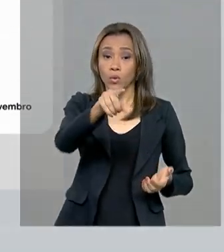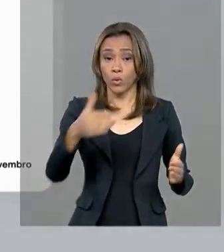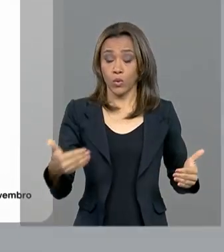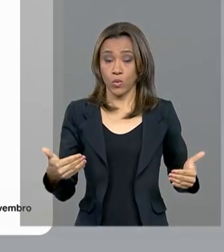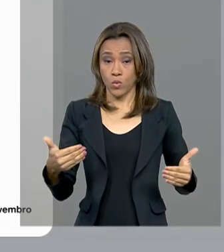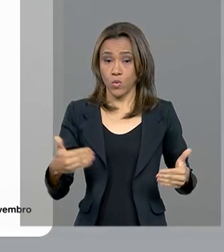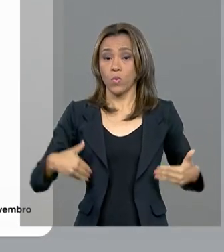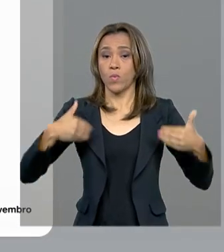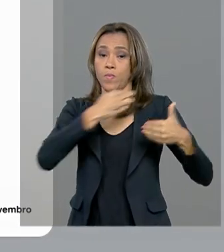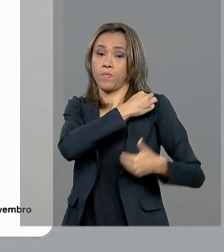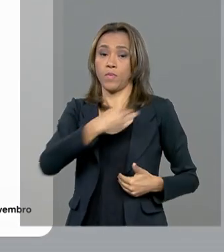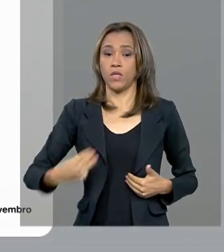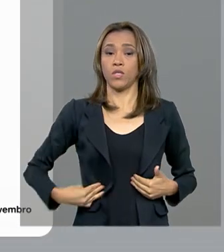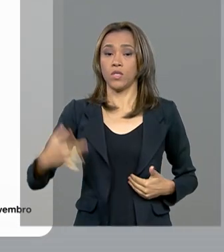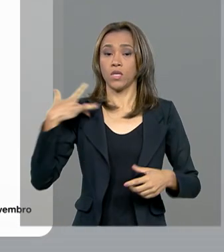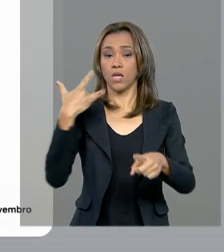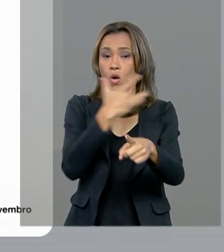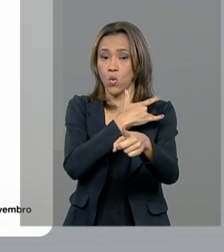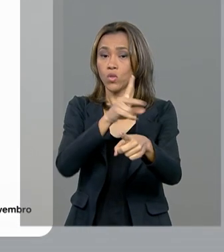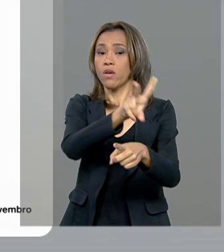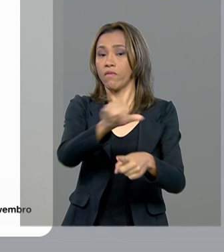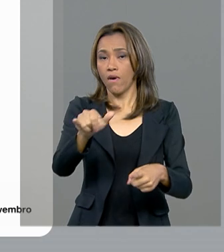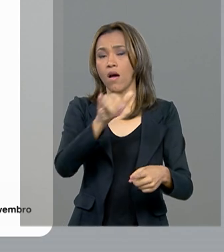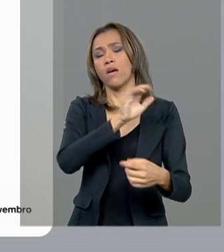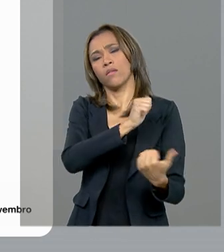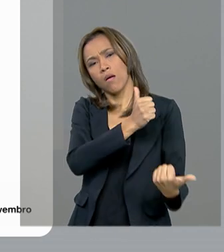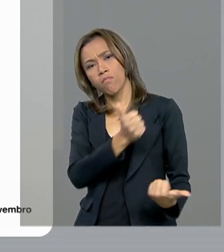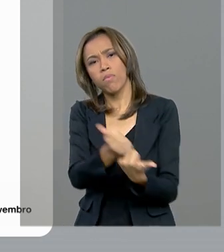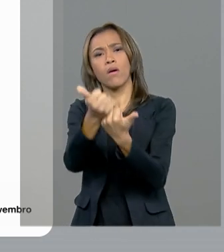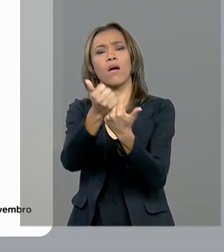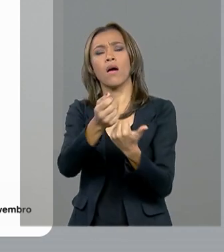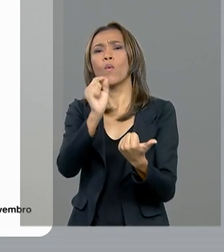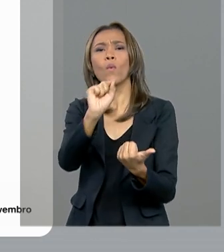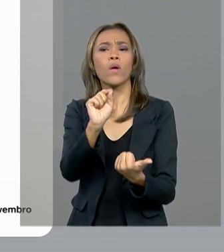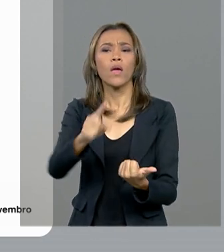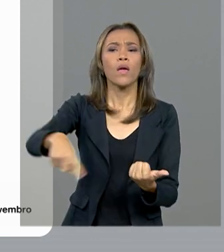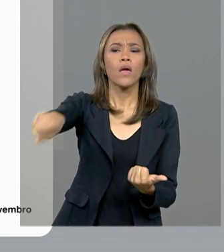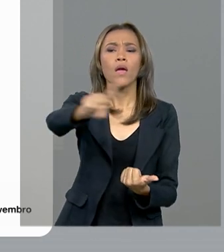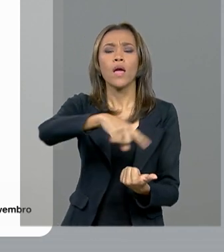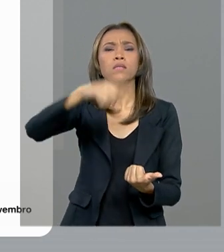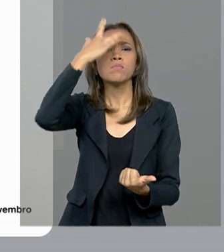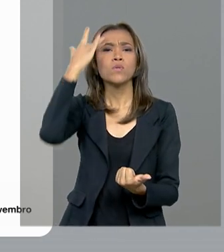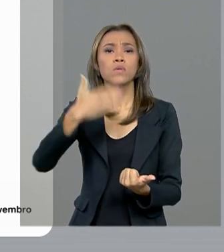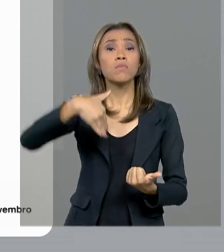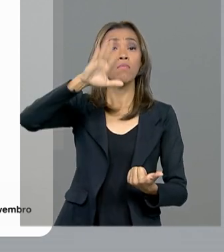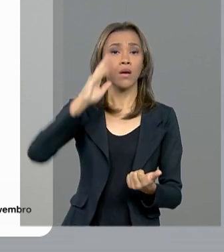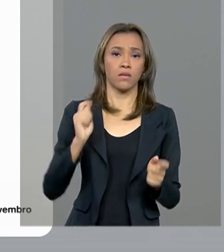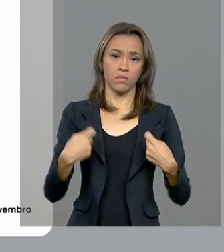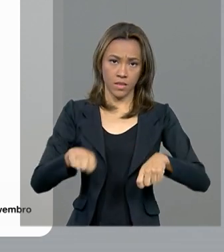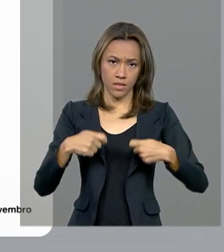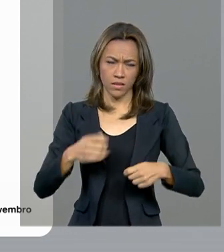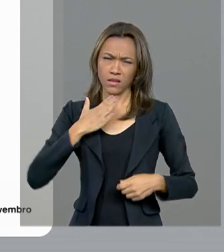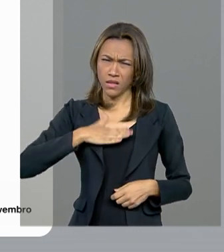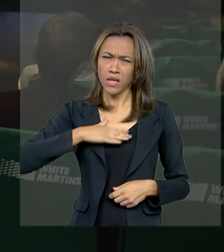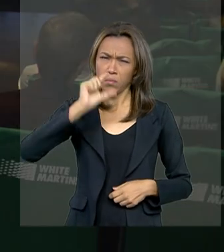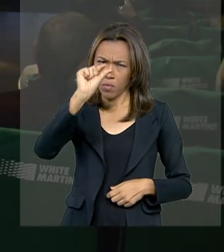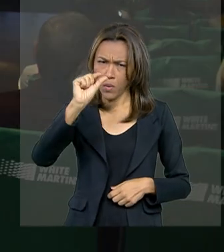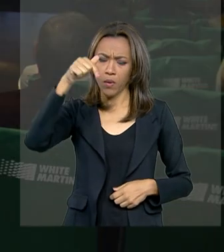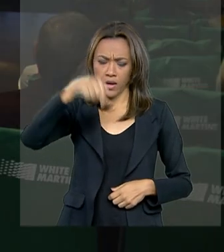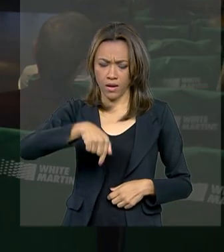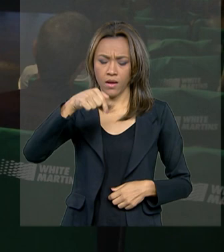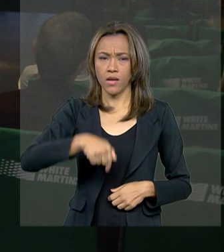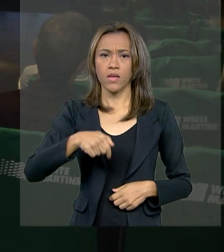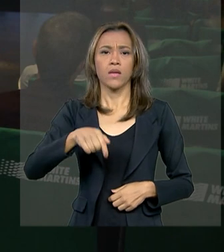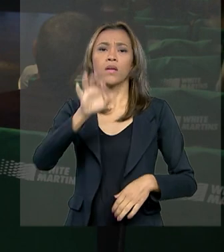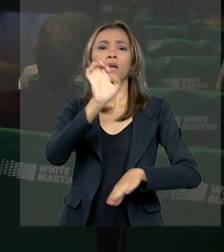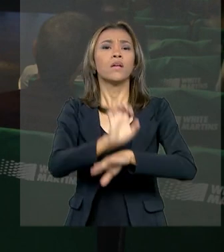que o programa vai dar apoio, suporte e investimento às pessoas que mais precisam. E daqui a pouquinho, aqui em São Paulo, o